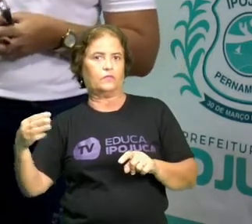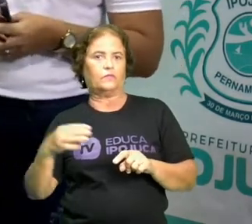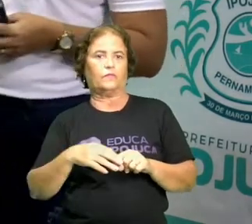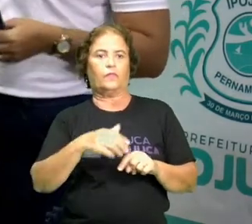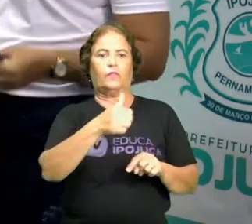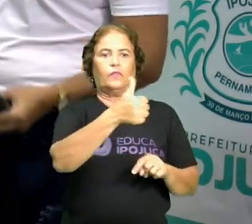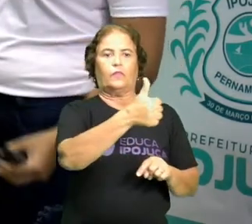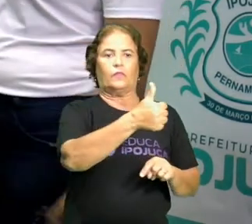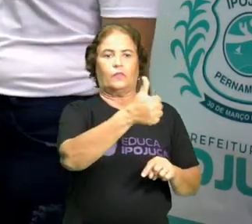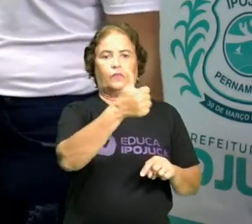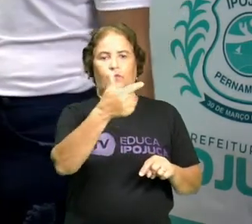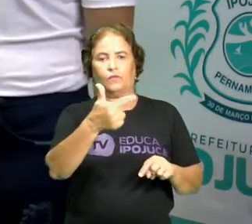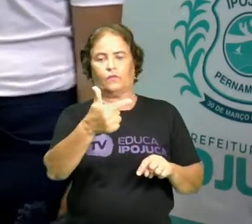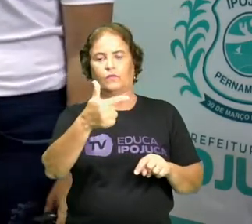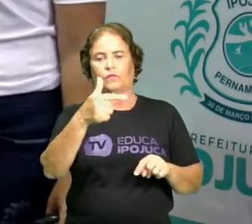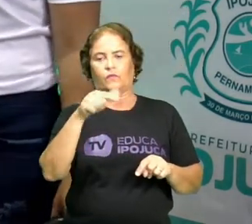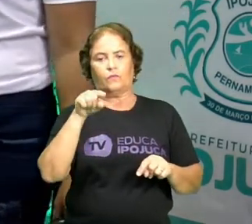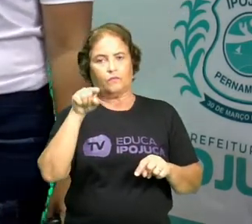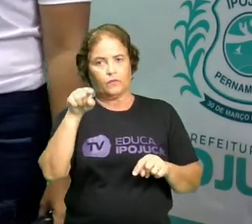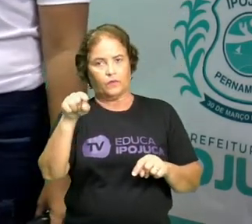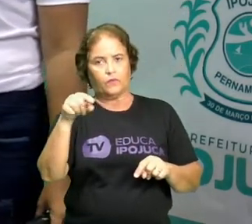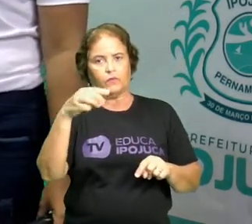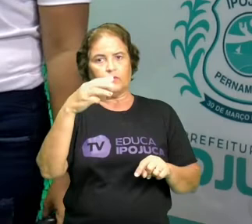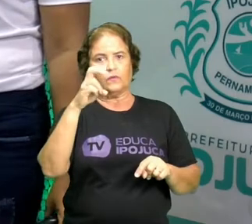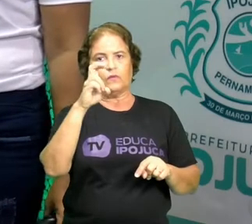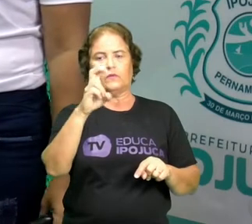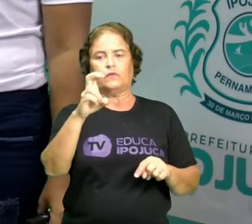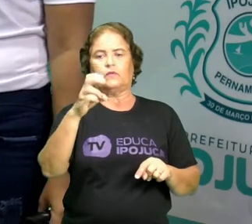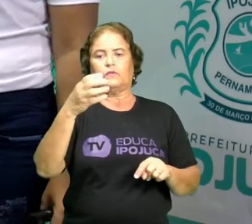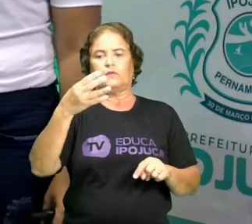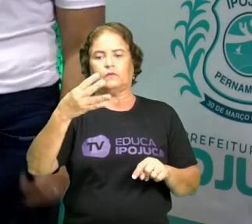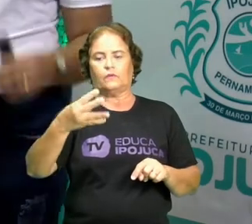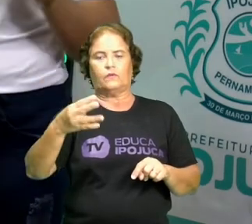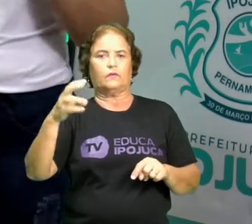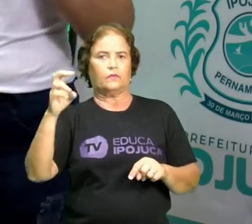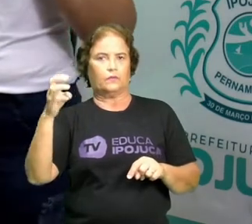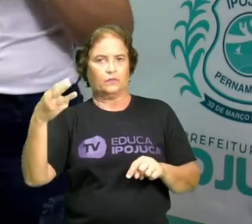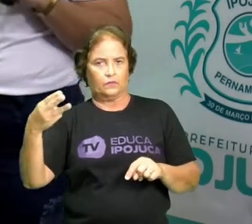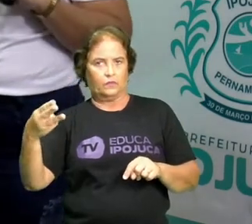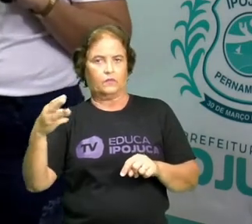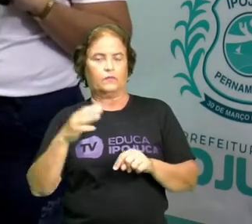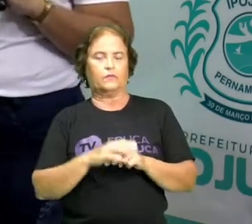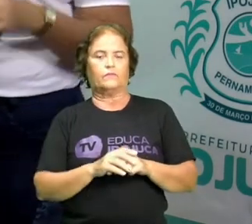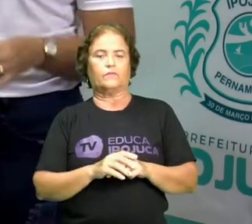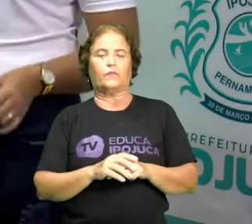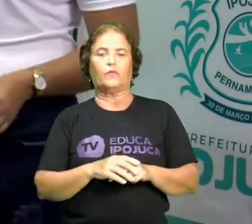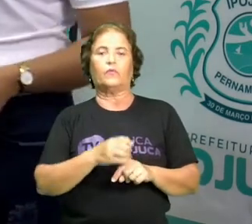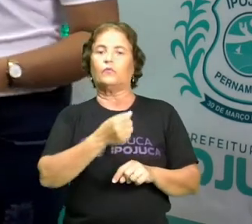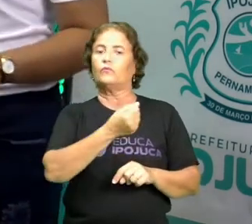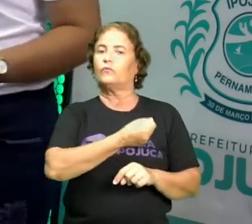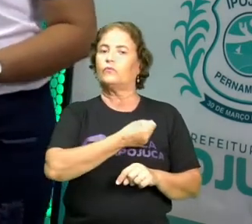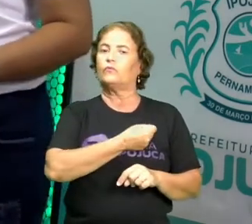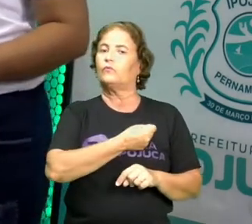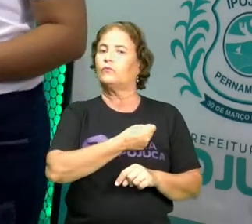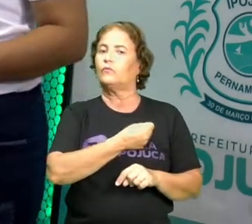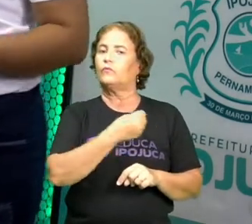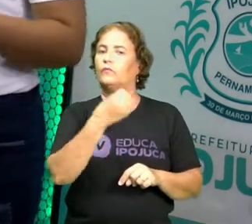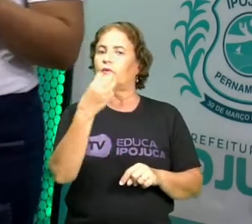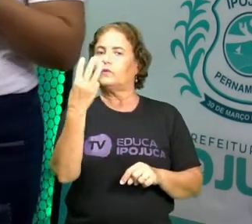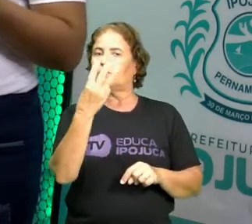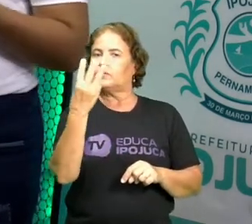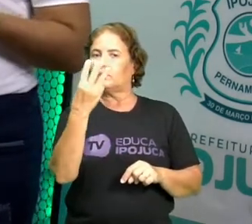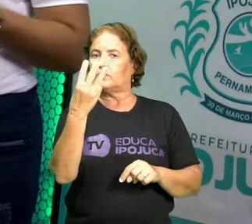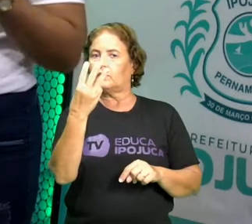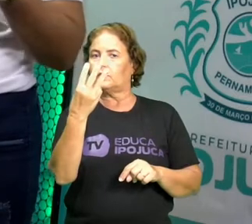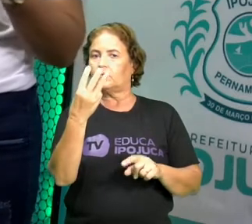12.543. Agora, vê só. O número 3, ele está representando 3 unidades. O número 4